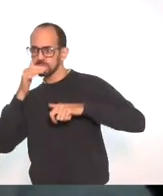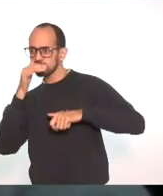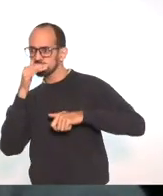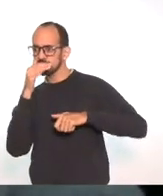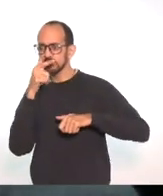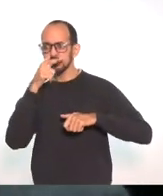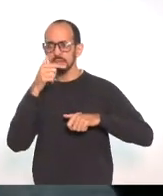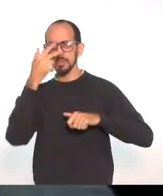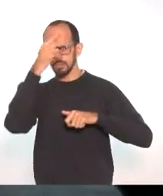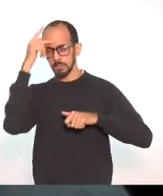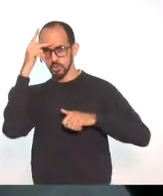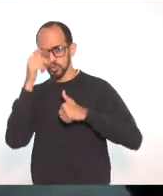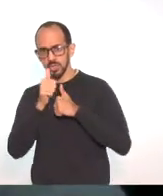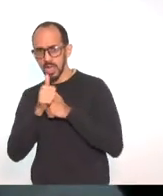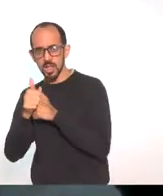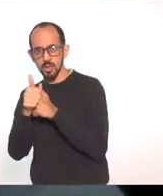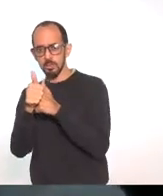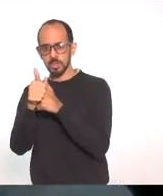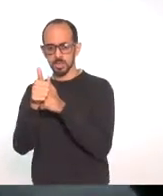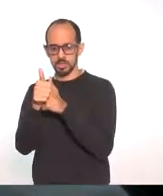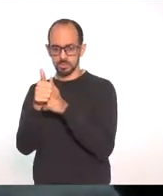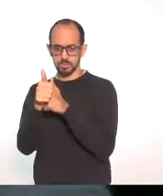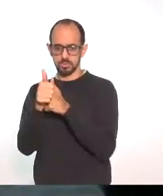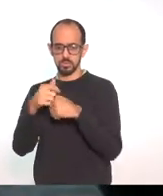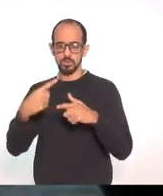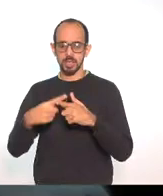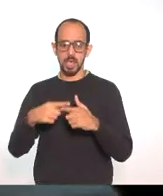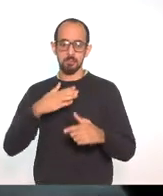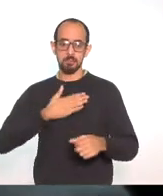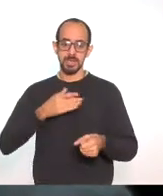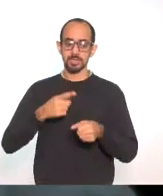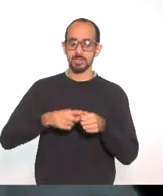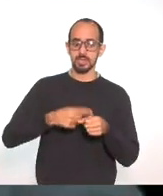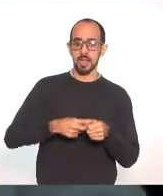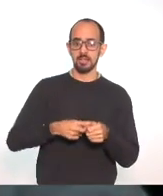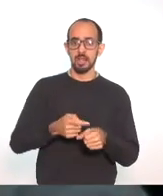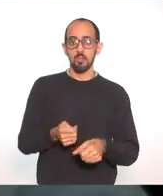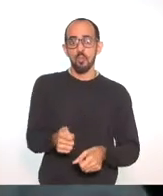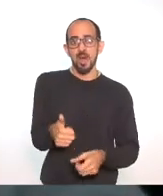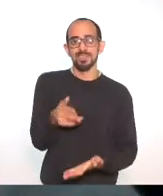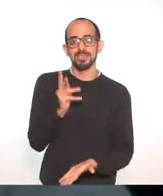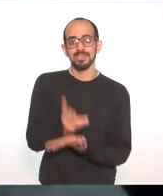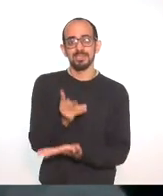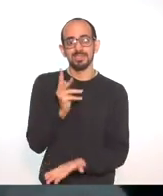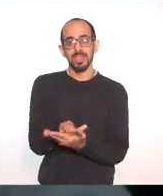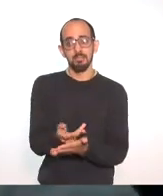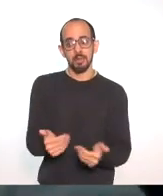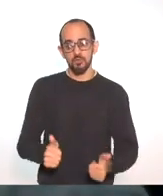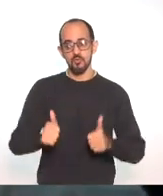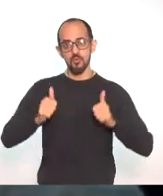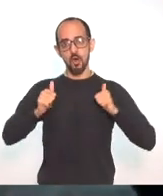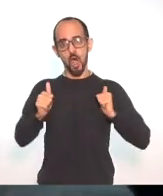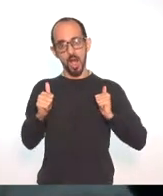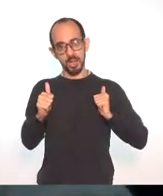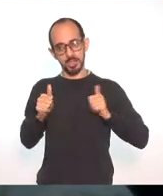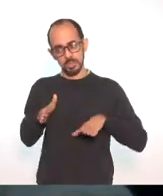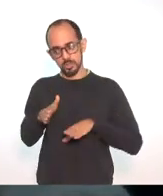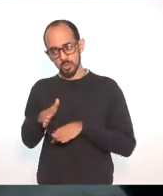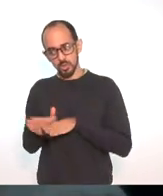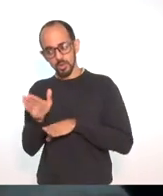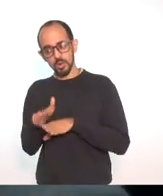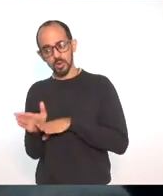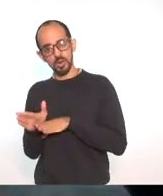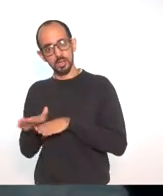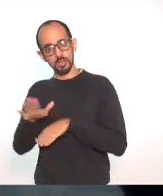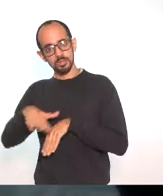uma pessoa que está acompanhando esse debate porque a minha cidade é uma das idade quase sempre ficar fora das orientações regionais né